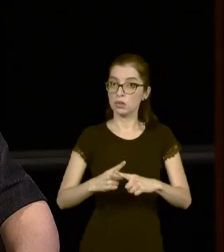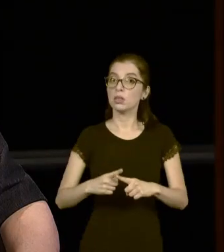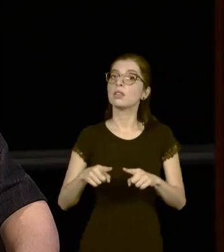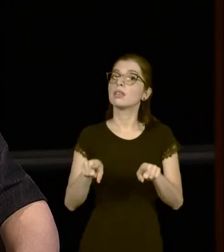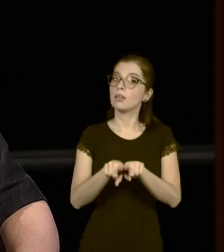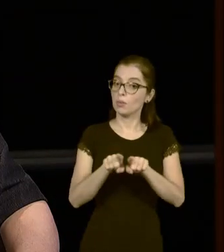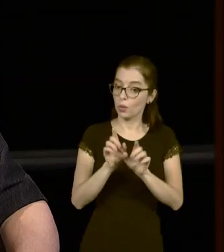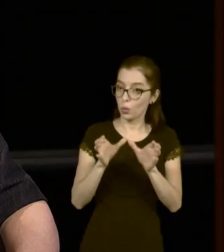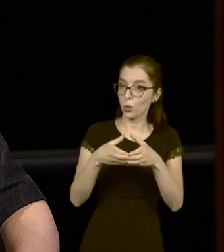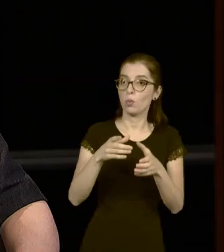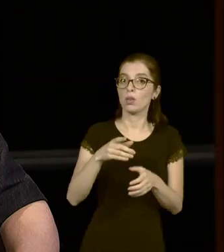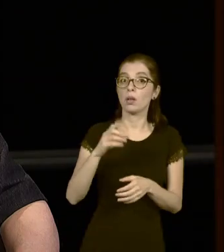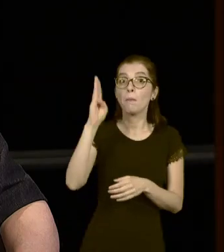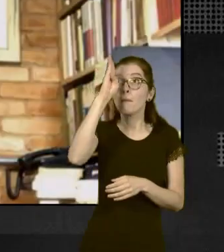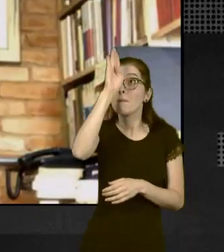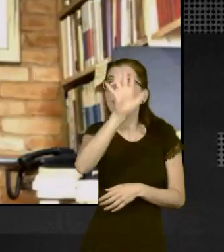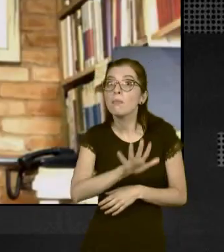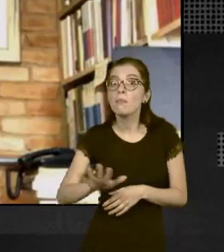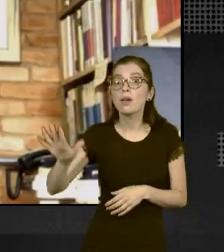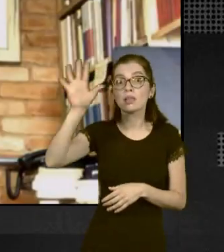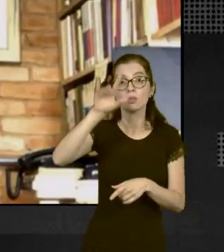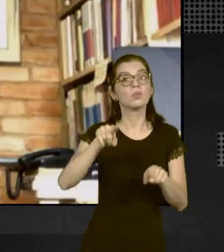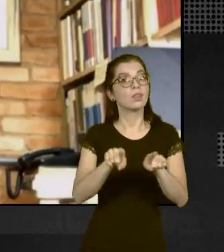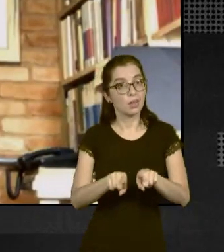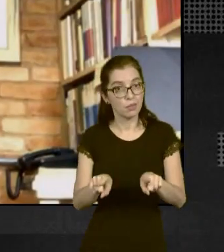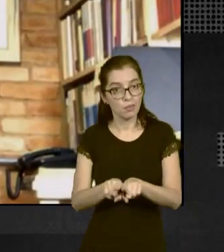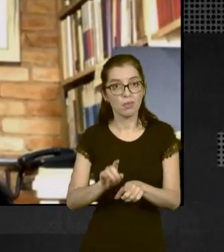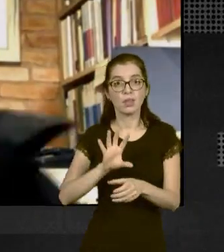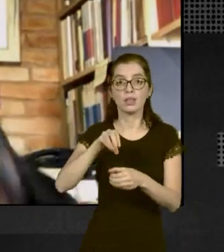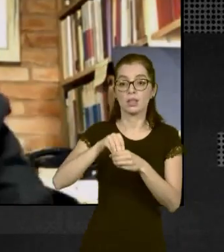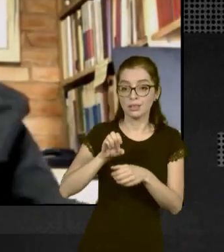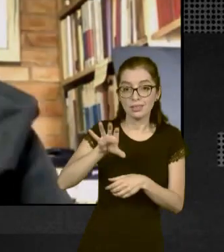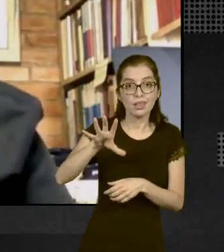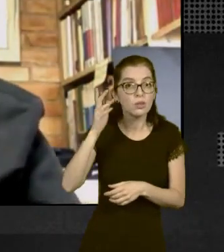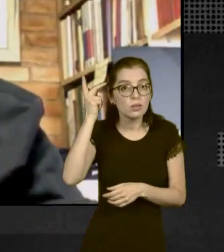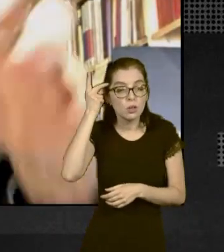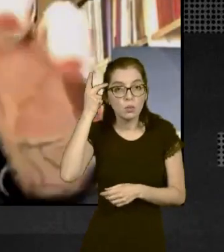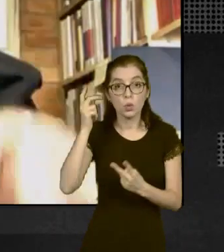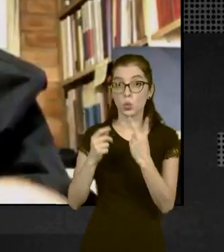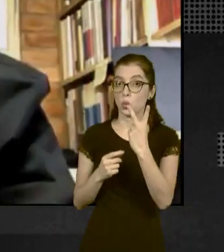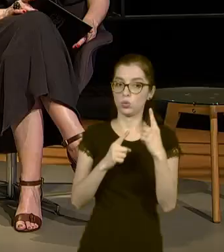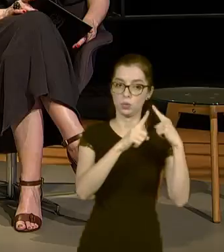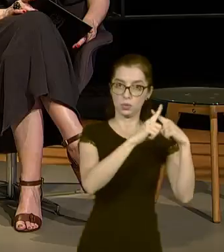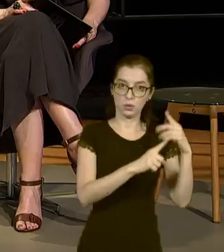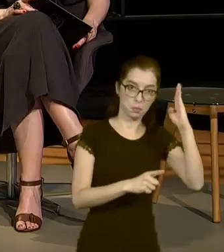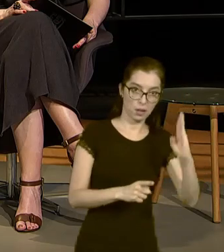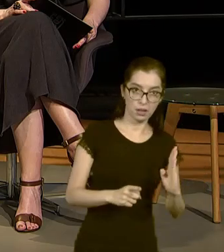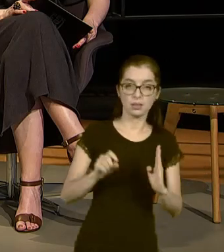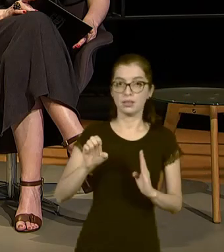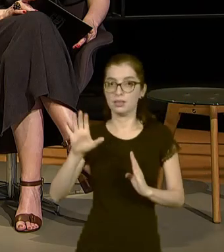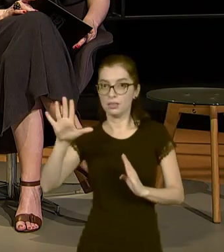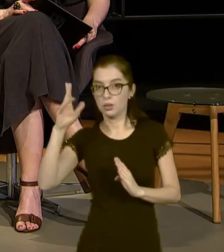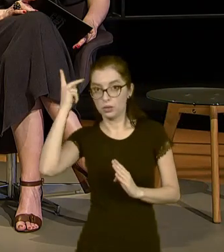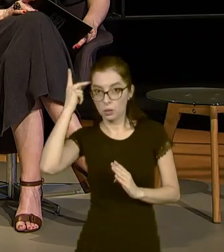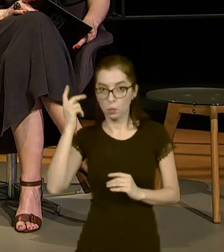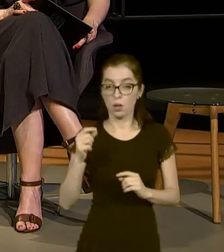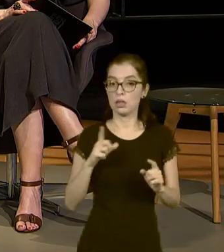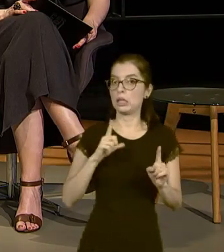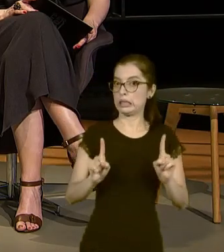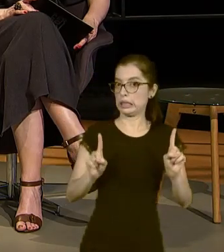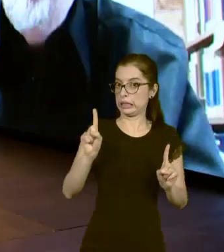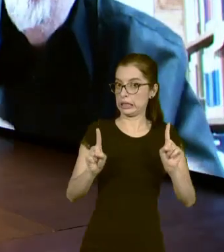era nacional e tinha a federação do estado, é isso aí. Primeiro tinha a federação, você ganhava na federação. Aí você